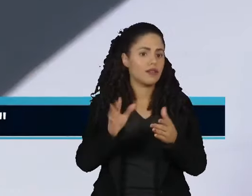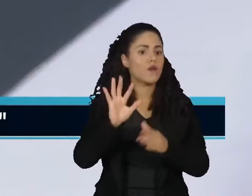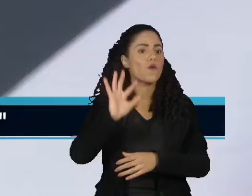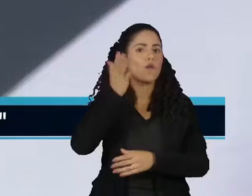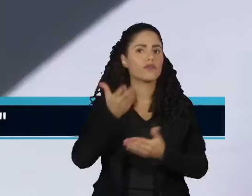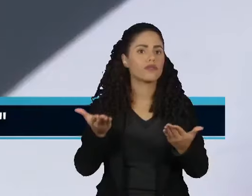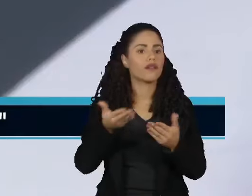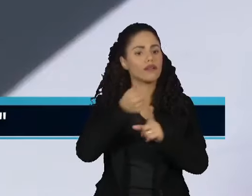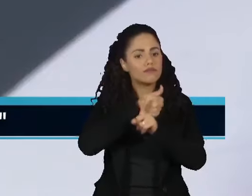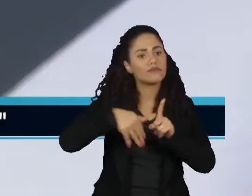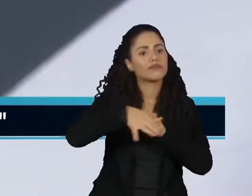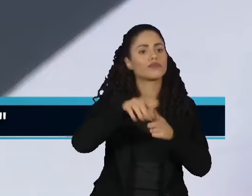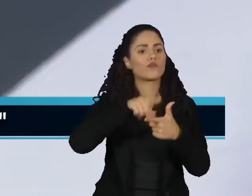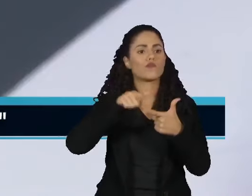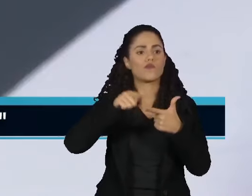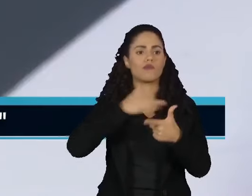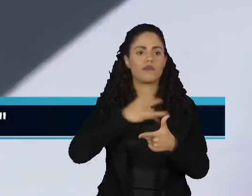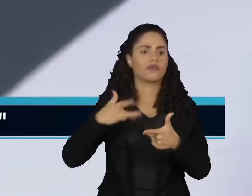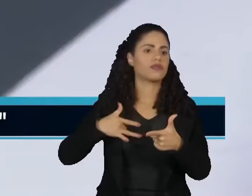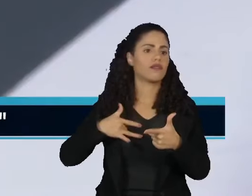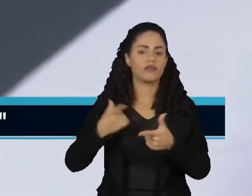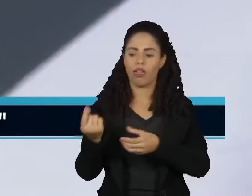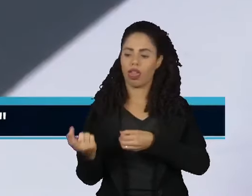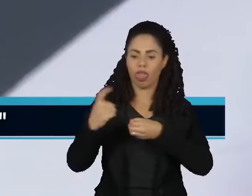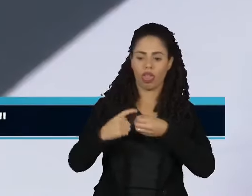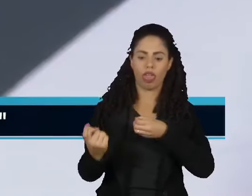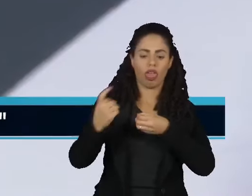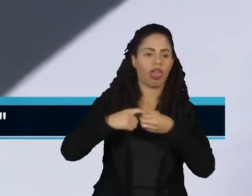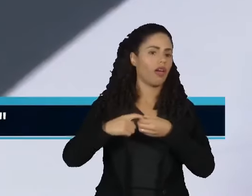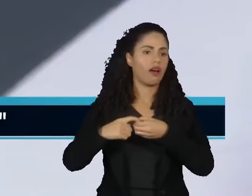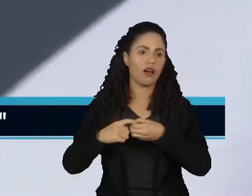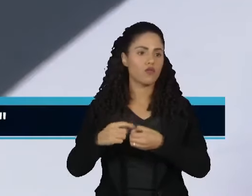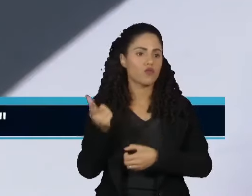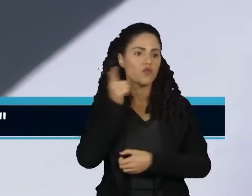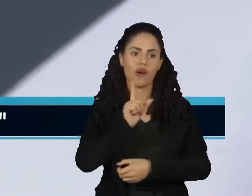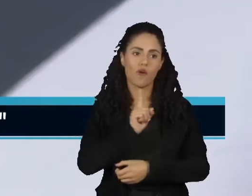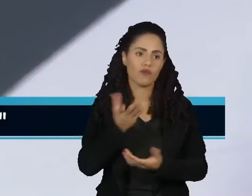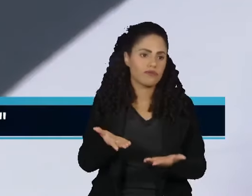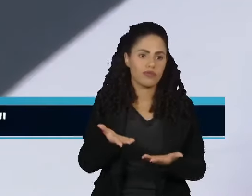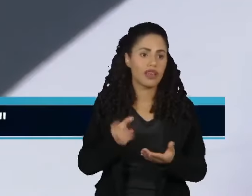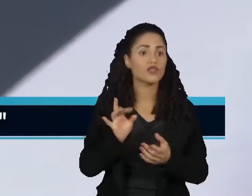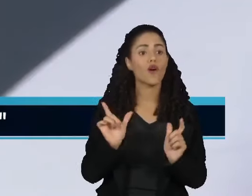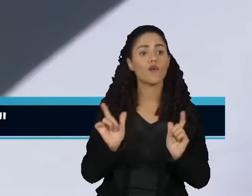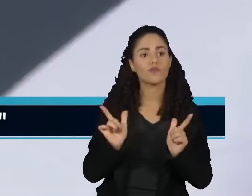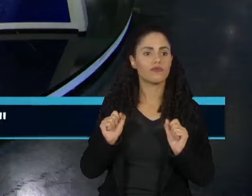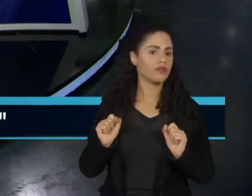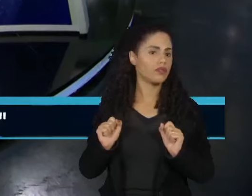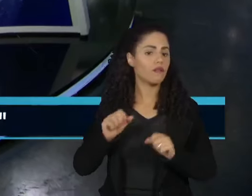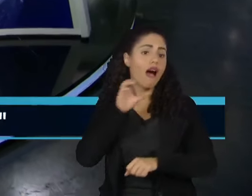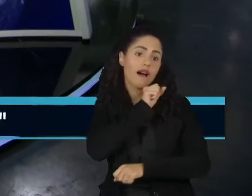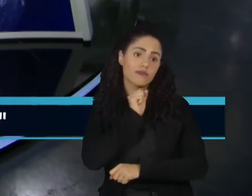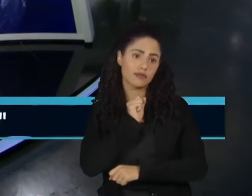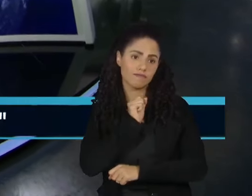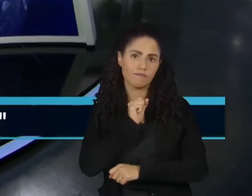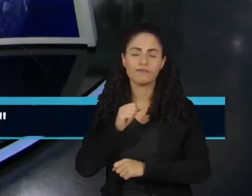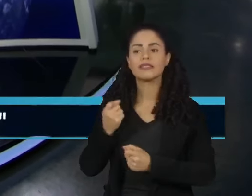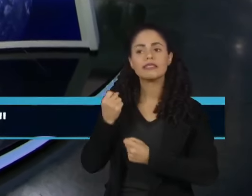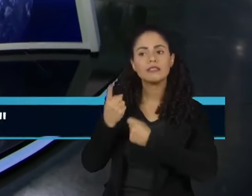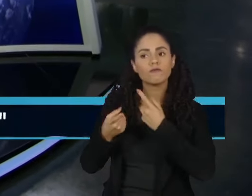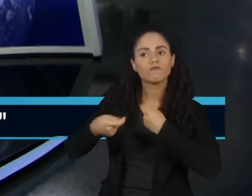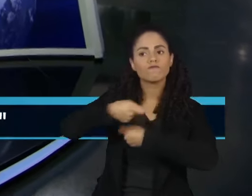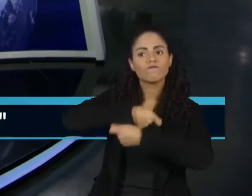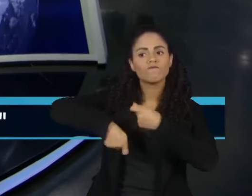organização social em torno dessa lógica do ganhar rápido e investir pouco no que realmente interessa, que seria coisa de longo prazo. Em alguns segmentos econômicos já